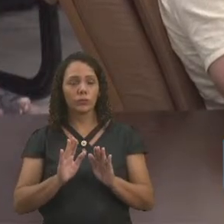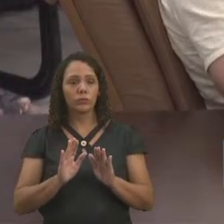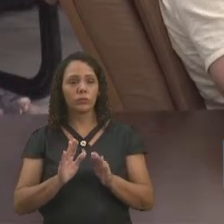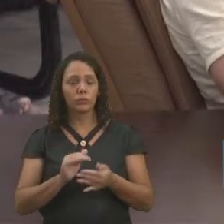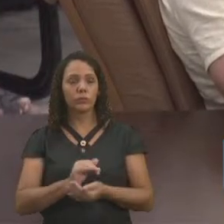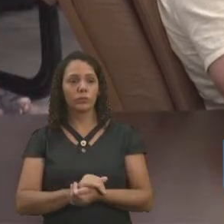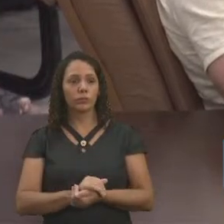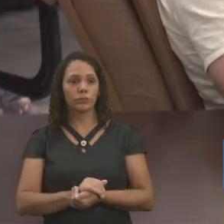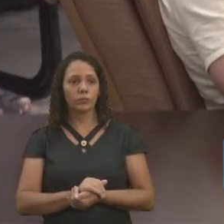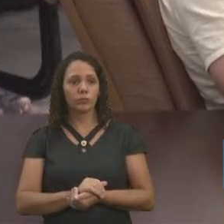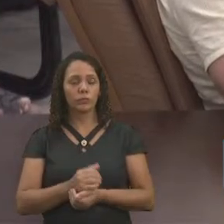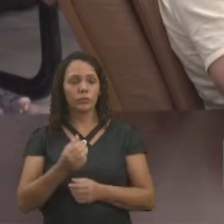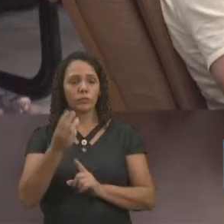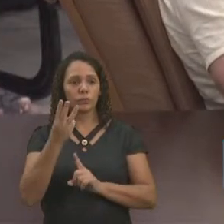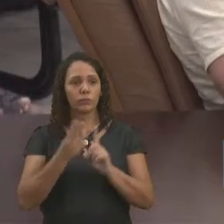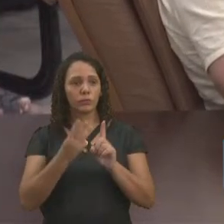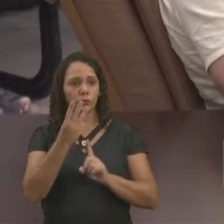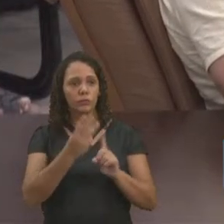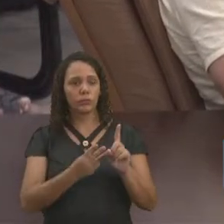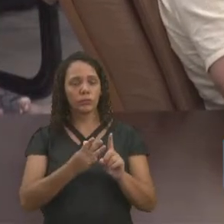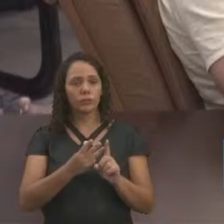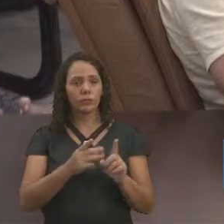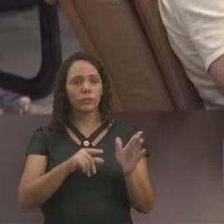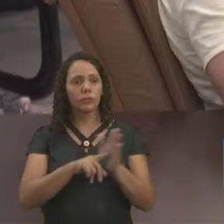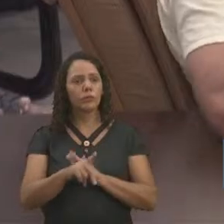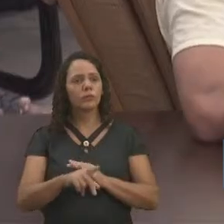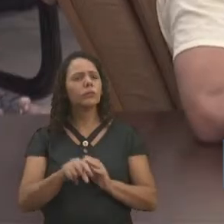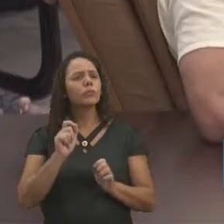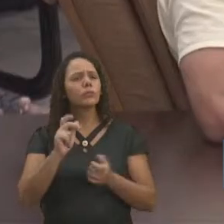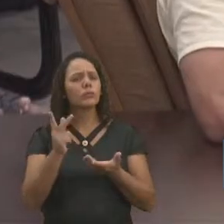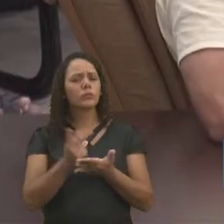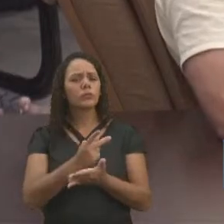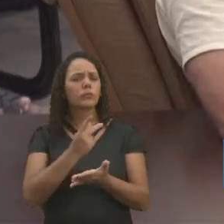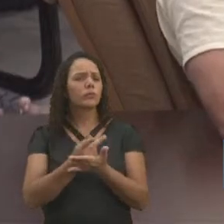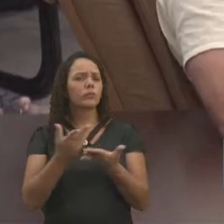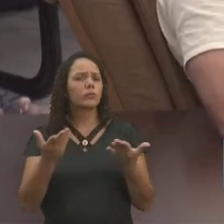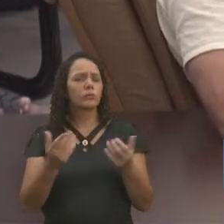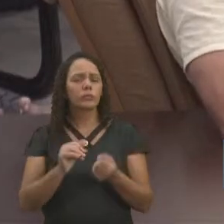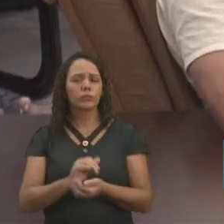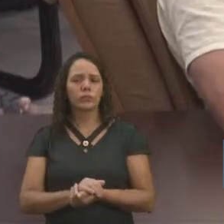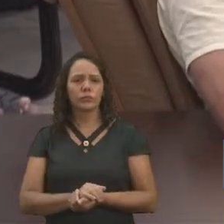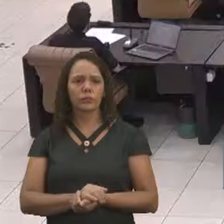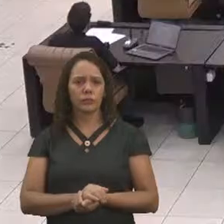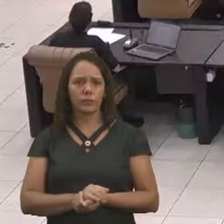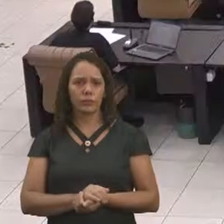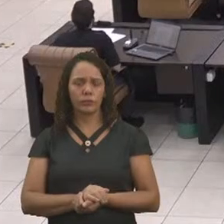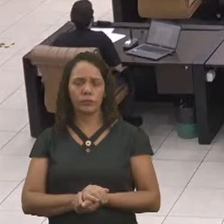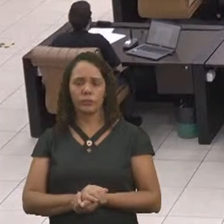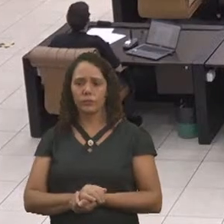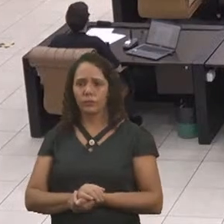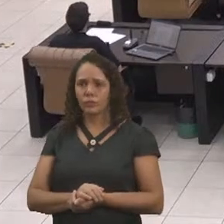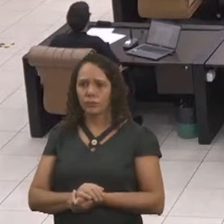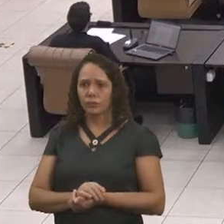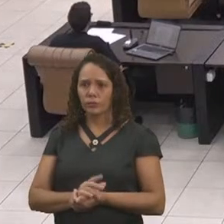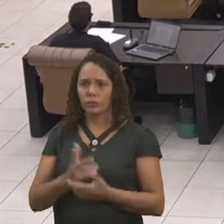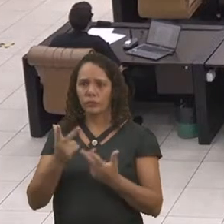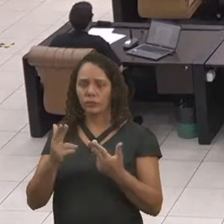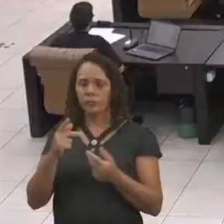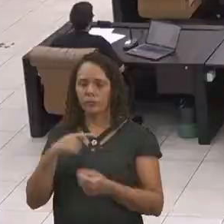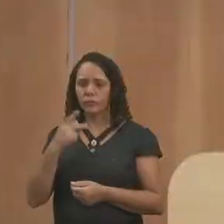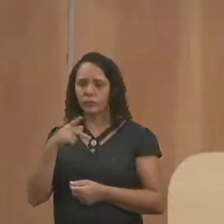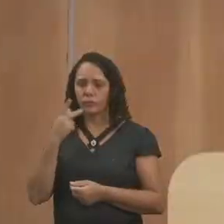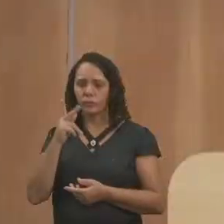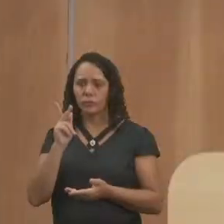forma trimestral. O que falhou aqui para que a gente não pudesse indo na linha extrapolar? do que eu falei,